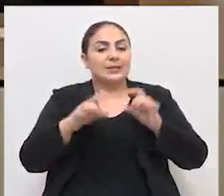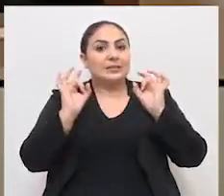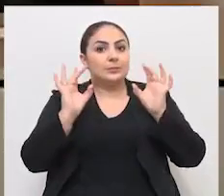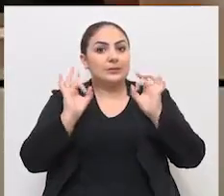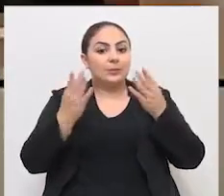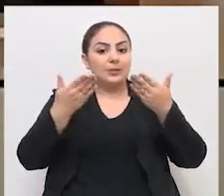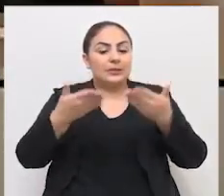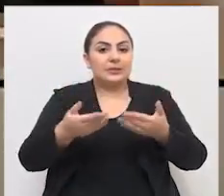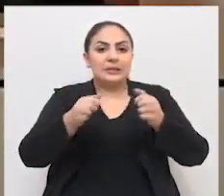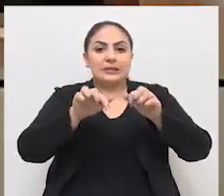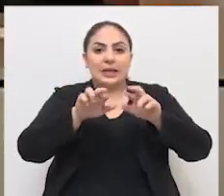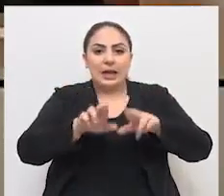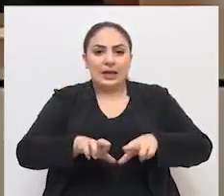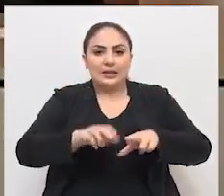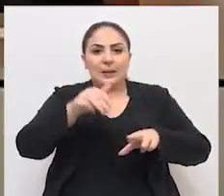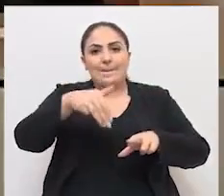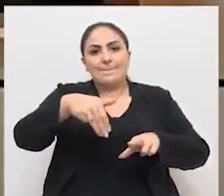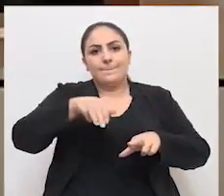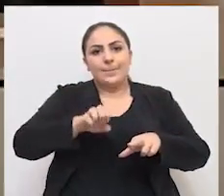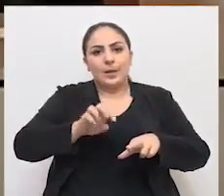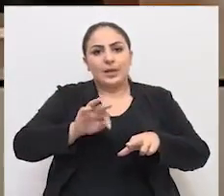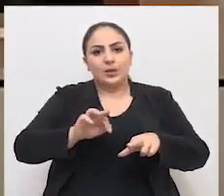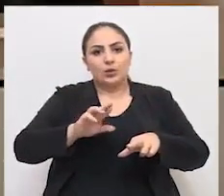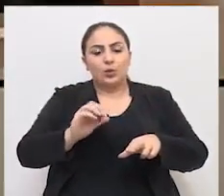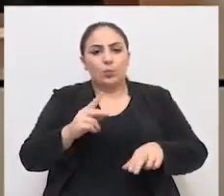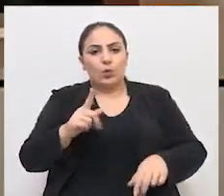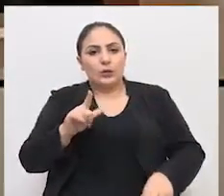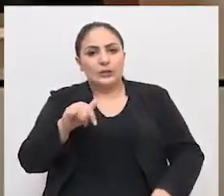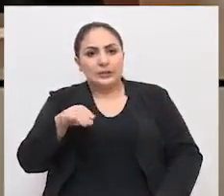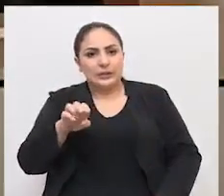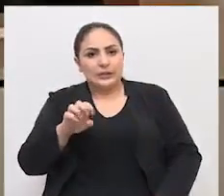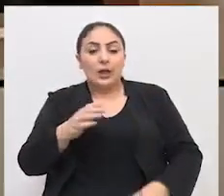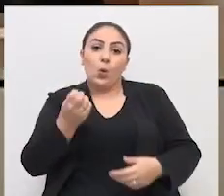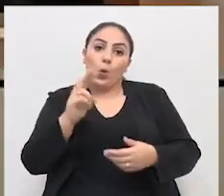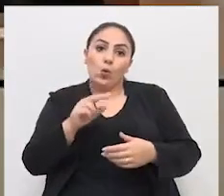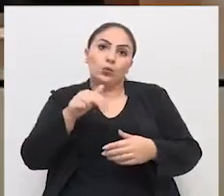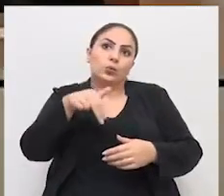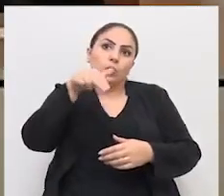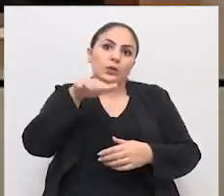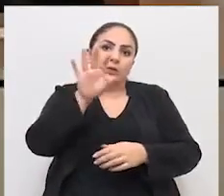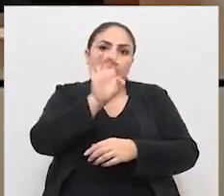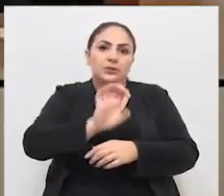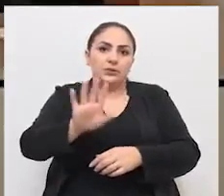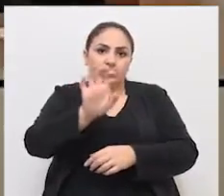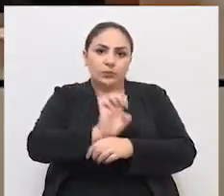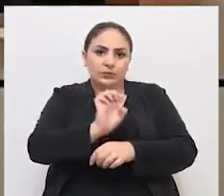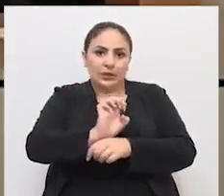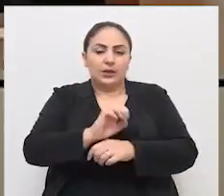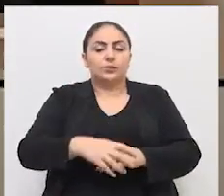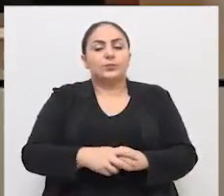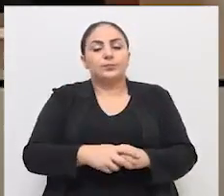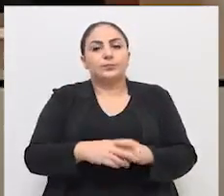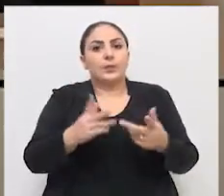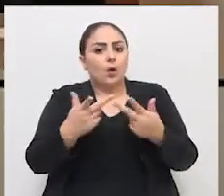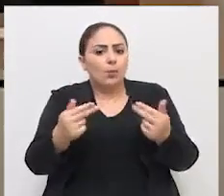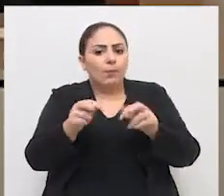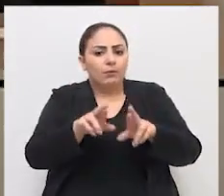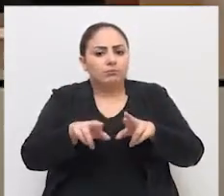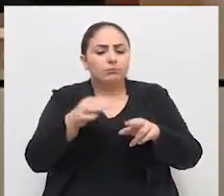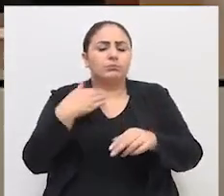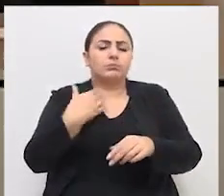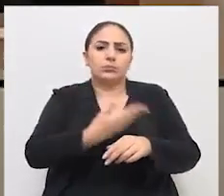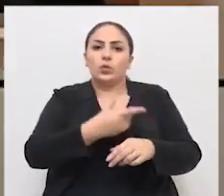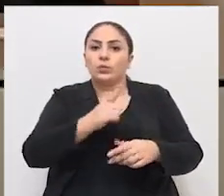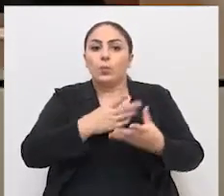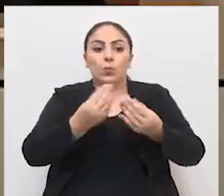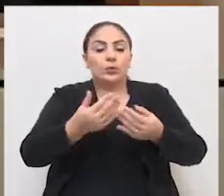demandados, especialmente na região metropolitana e na metade norte do estado, em algumas regiões. E recebemos